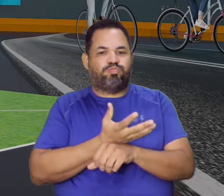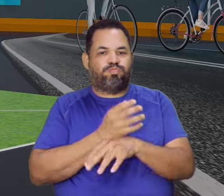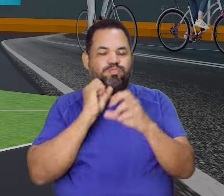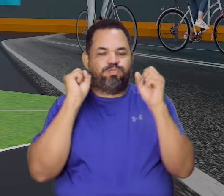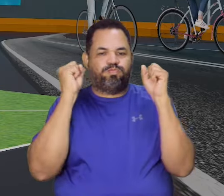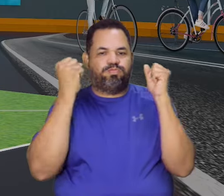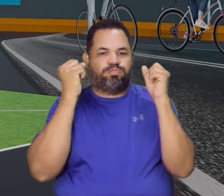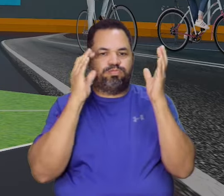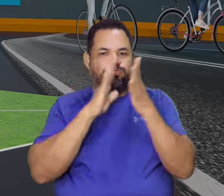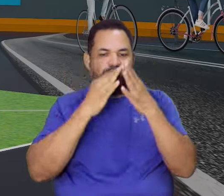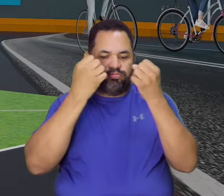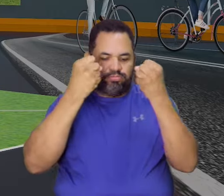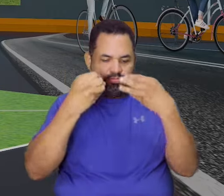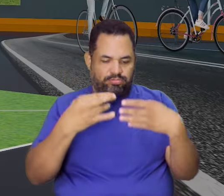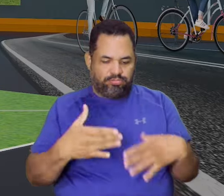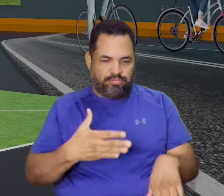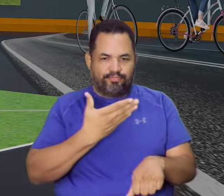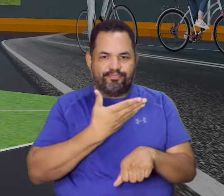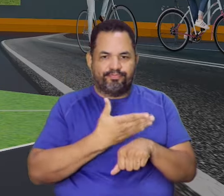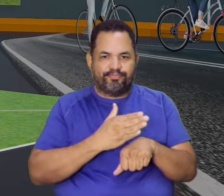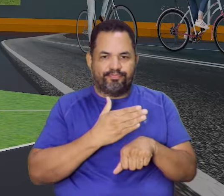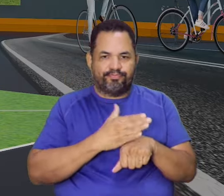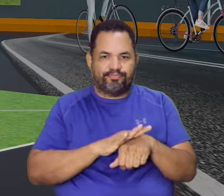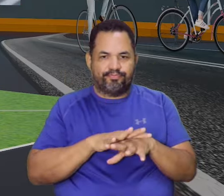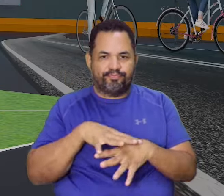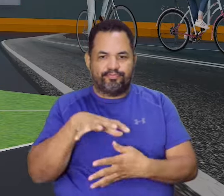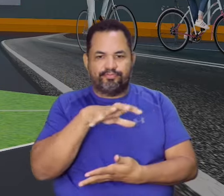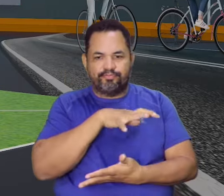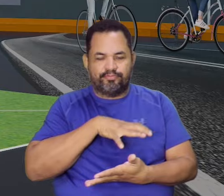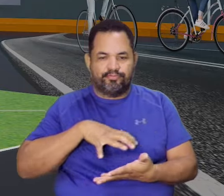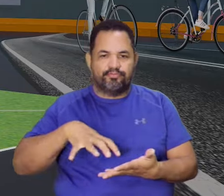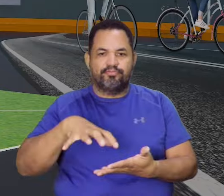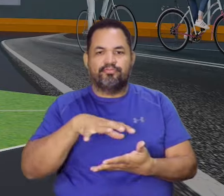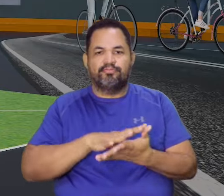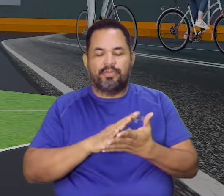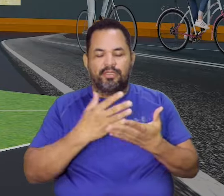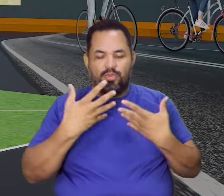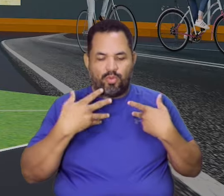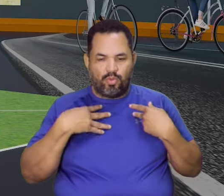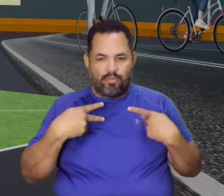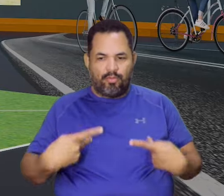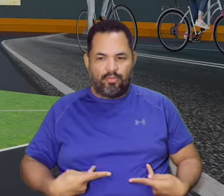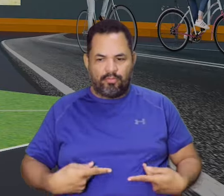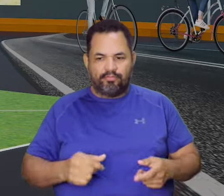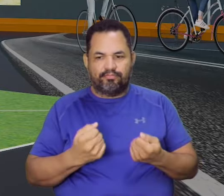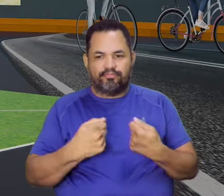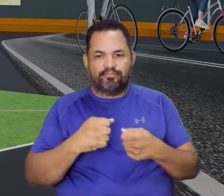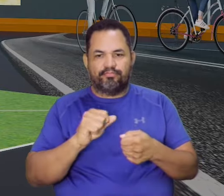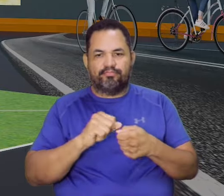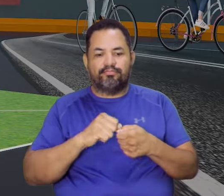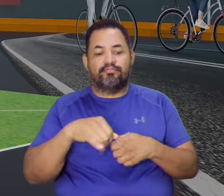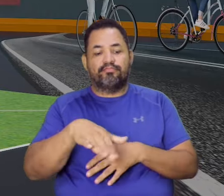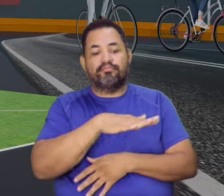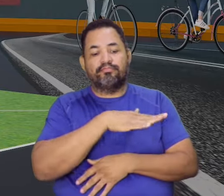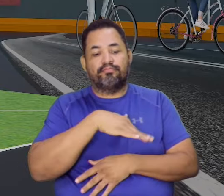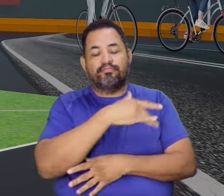vocês sobre práticas manifestações aí de práticas corporais que podem ser realizadas aí no meio